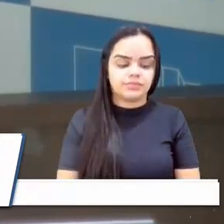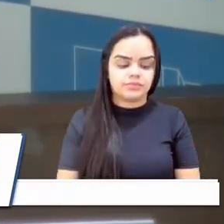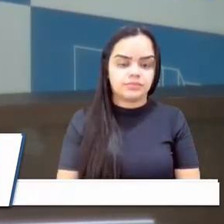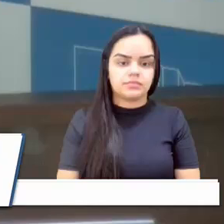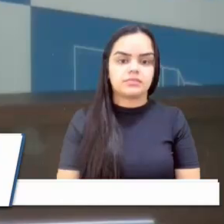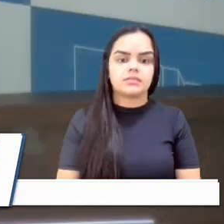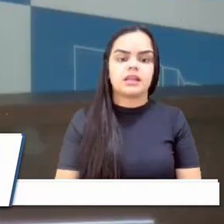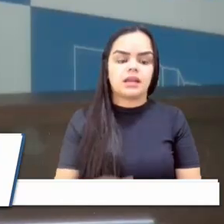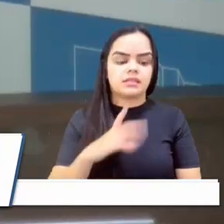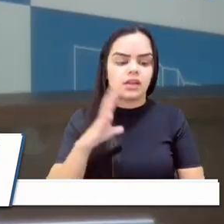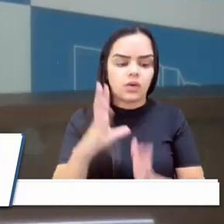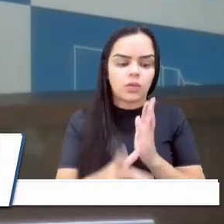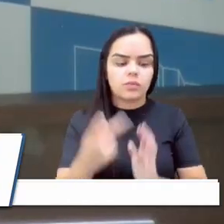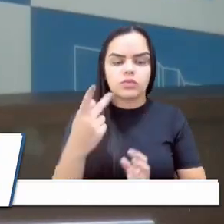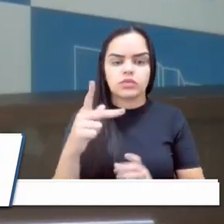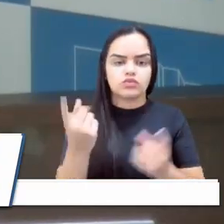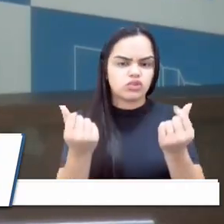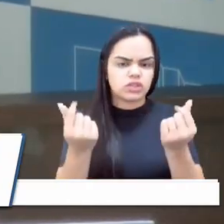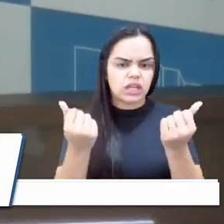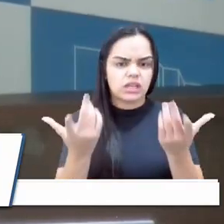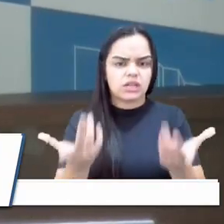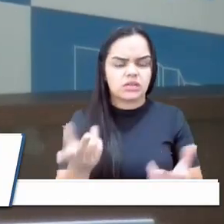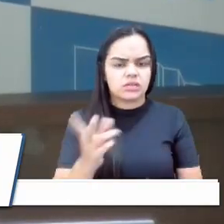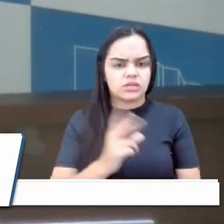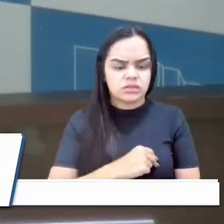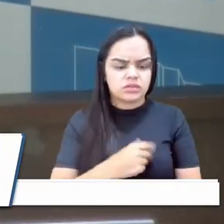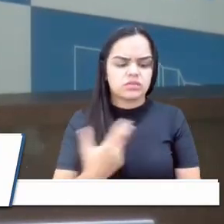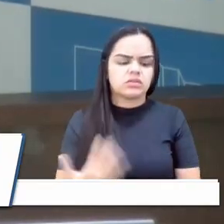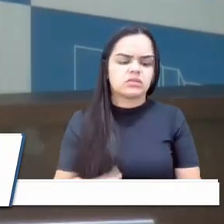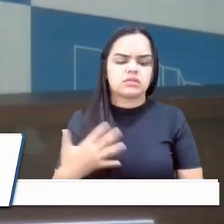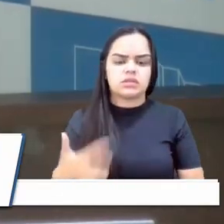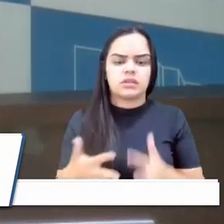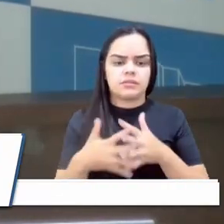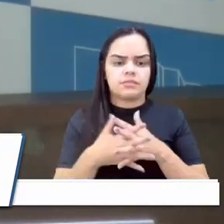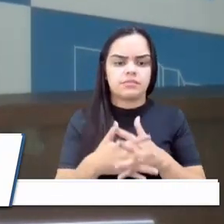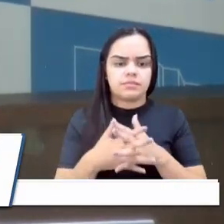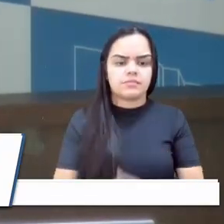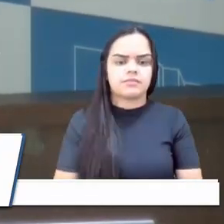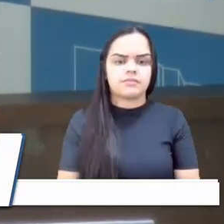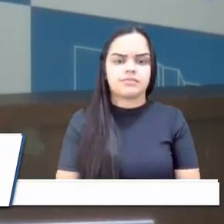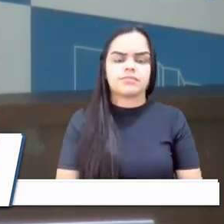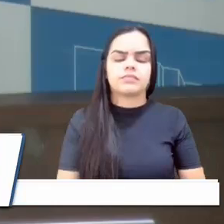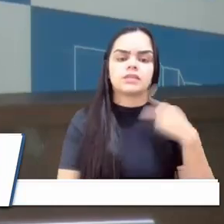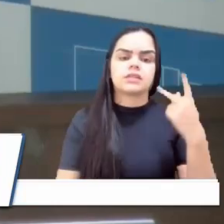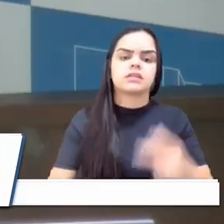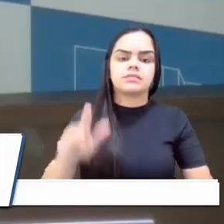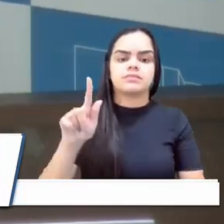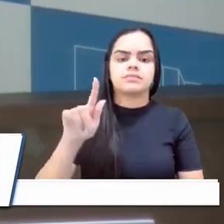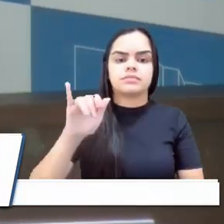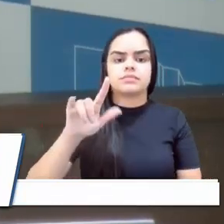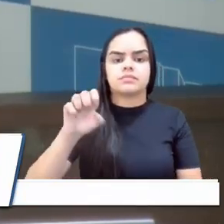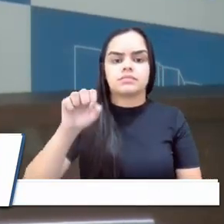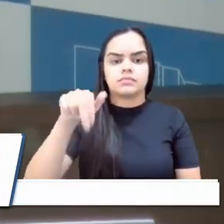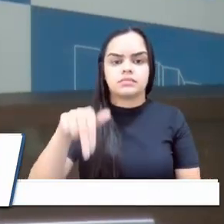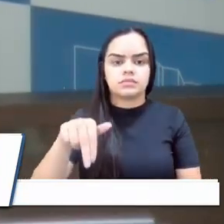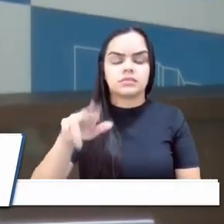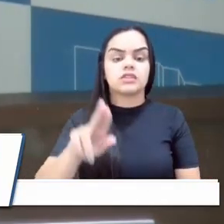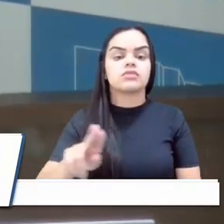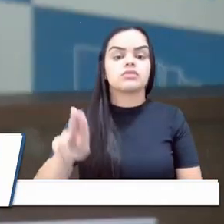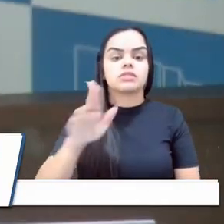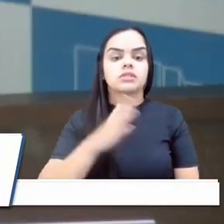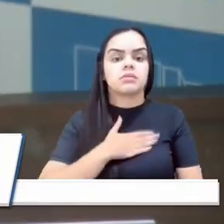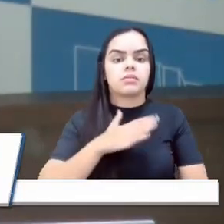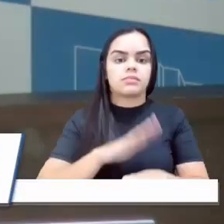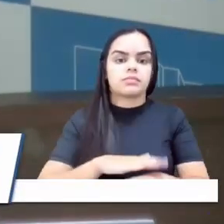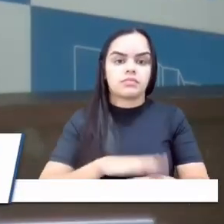roubado. É uma covardia muito grande. O vereador Gilson pediu a parte? Não, eu vou usar no meu